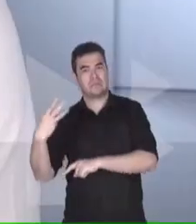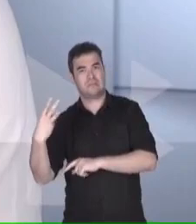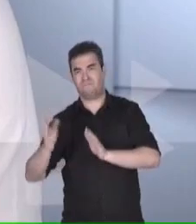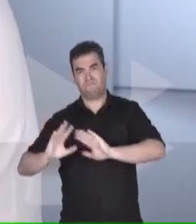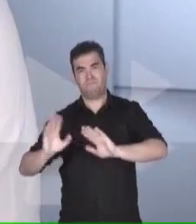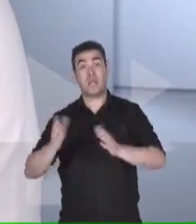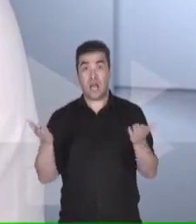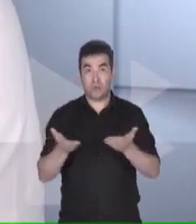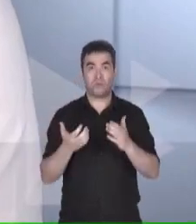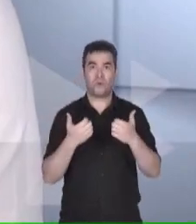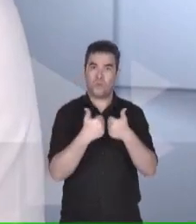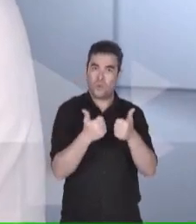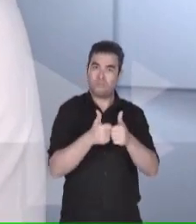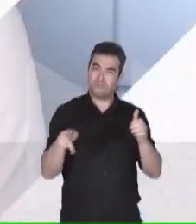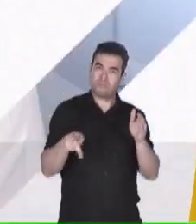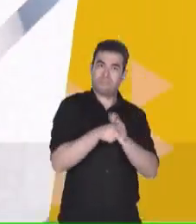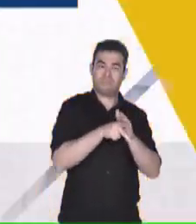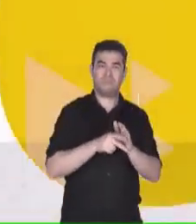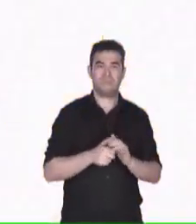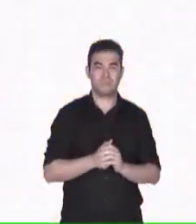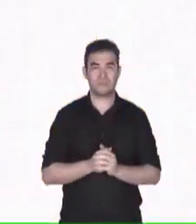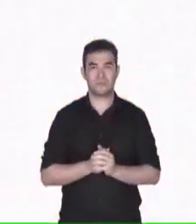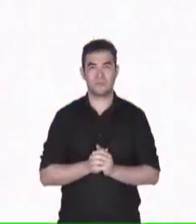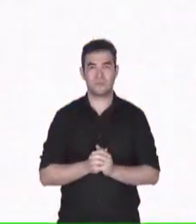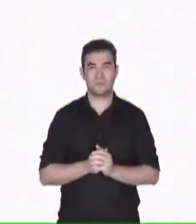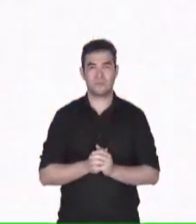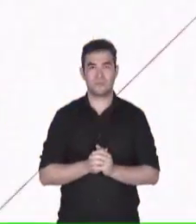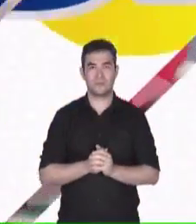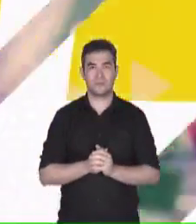ônibus locado de empresa.